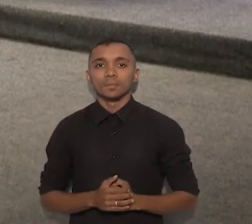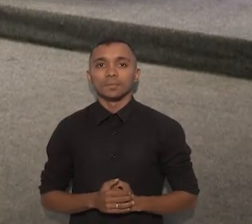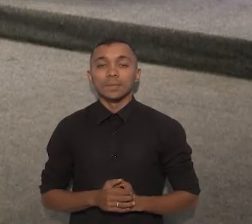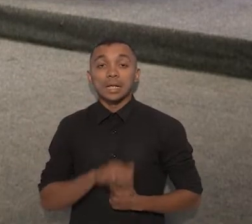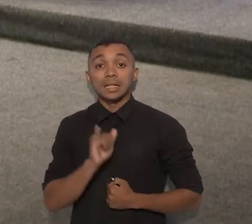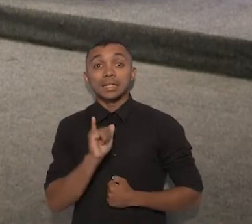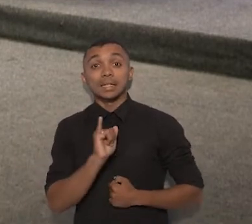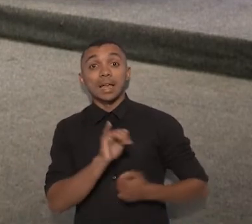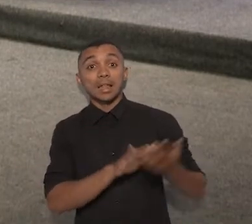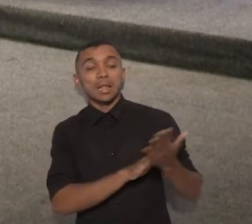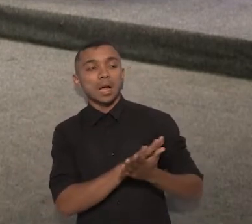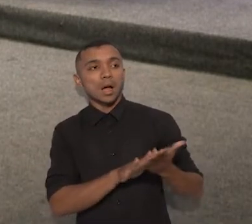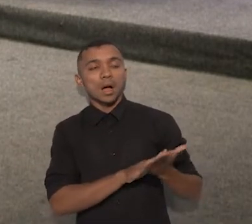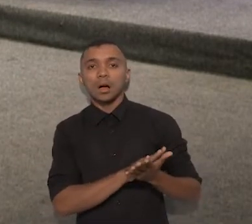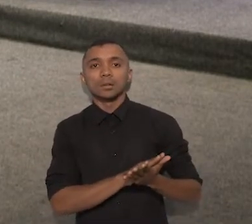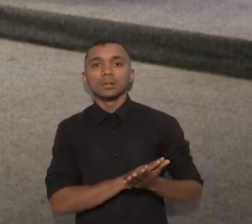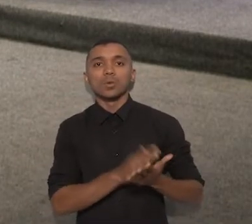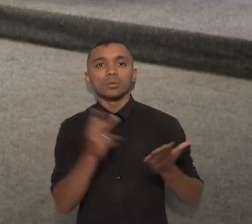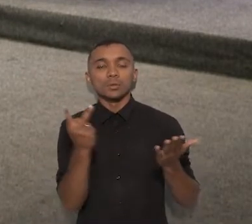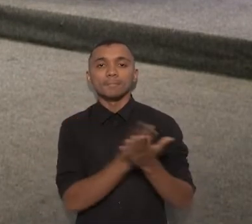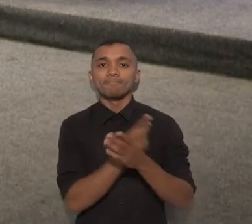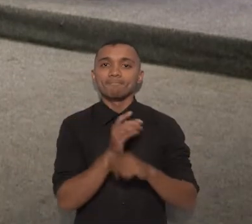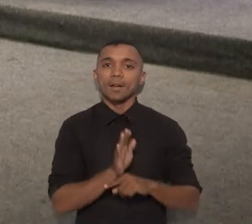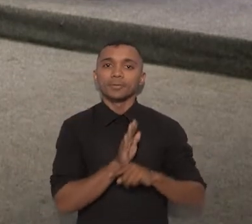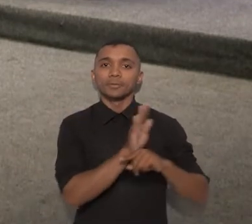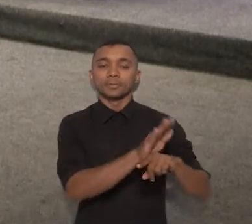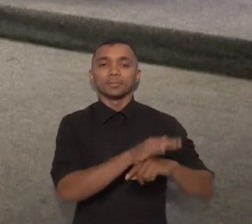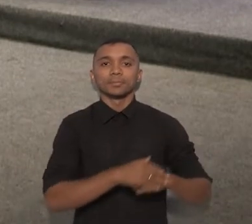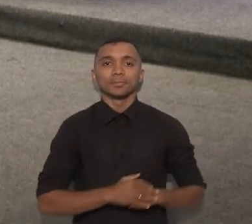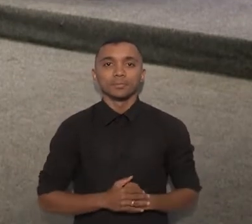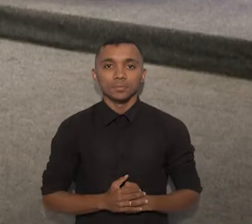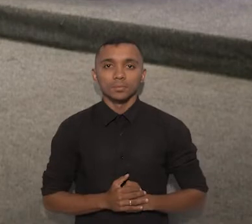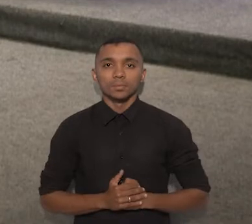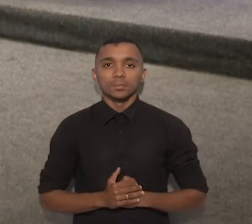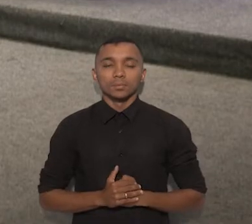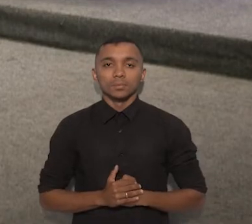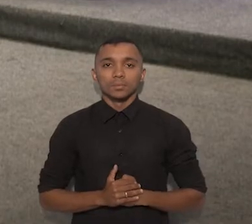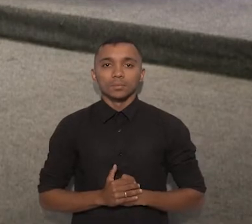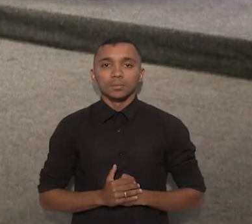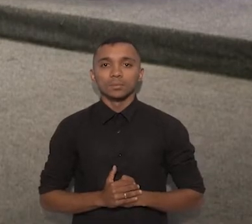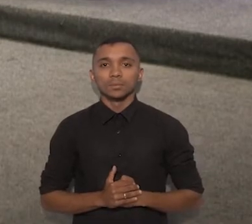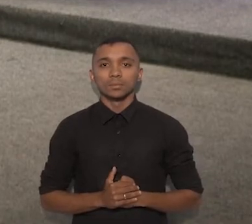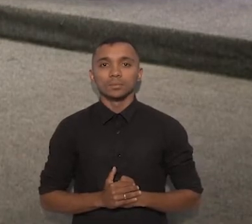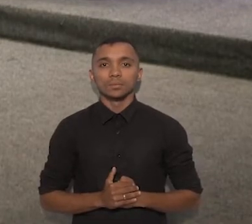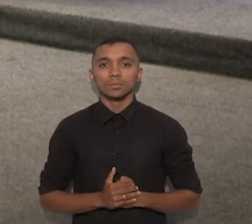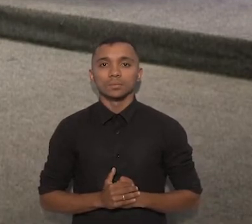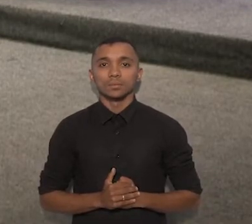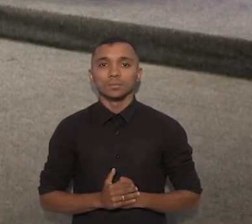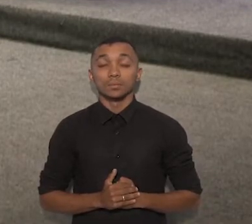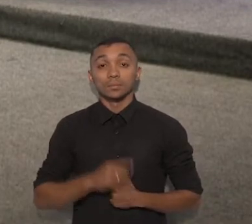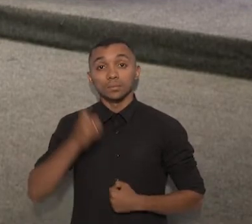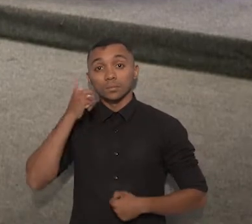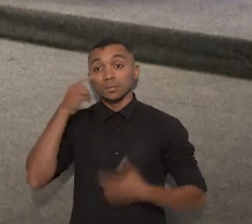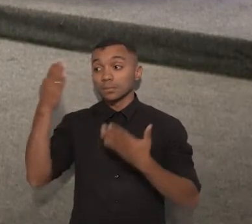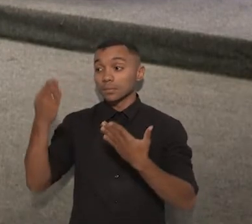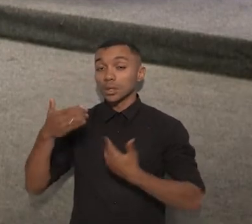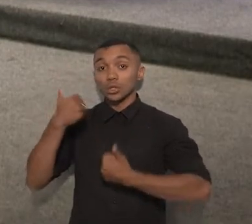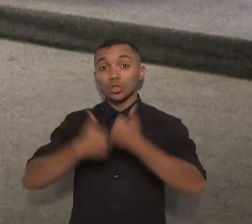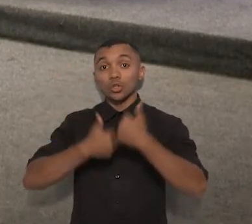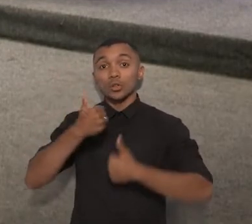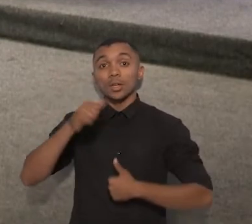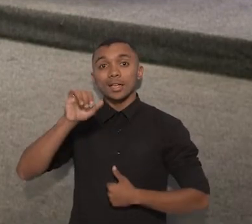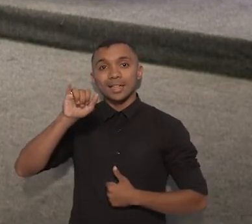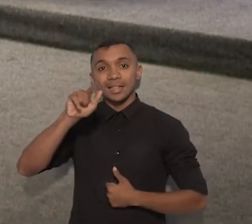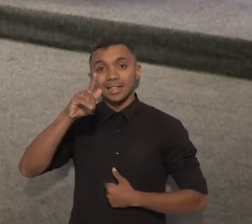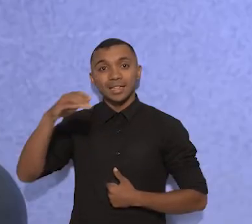teria sido sondado, pelo sem menos. Sem dúvida. E tem uma coisa, Grazinho. Você vê a função do Pikachu... O Pikachu